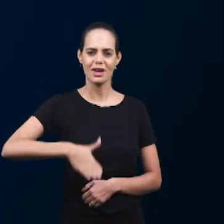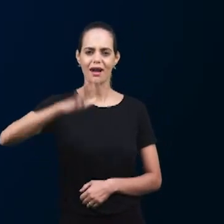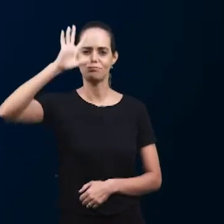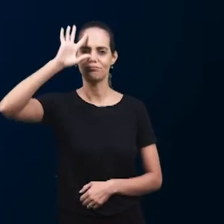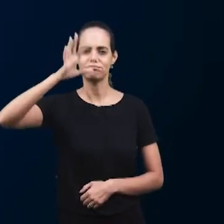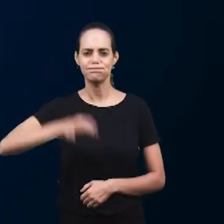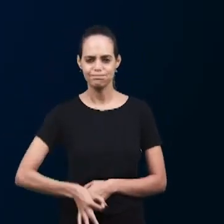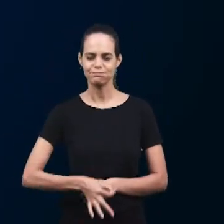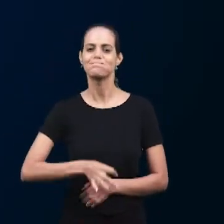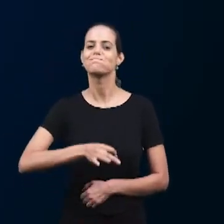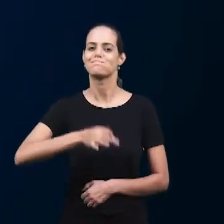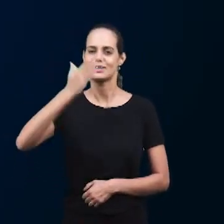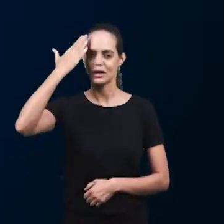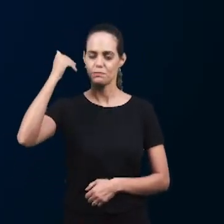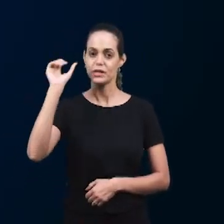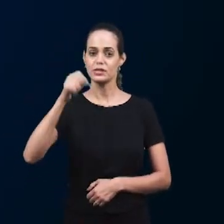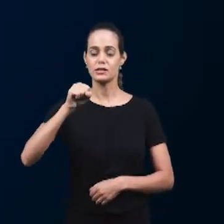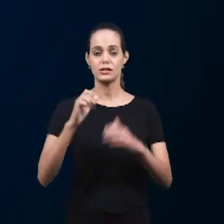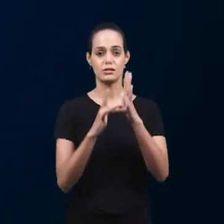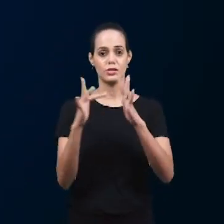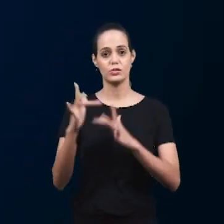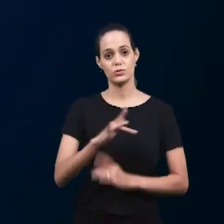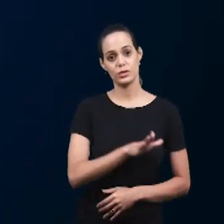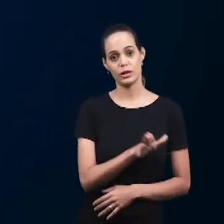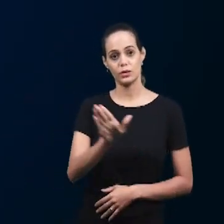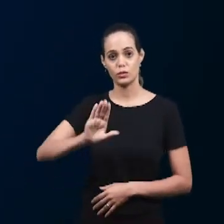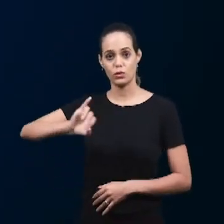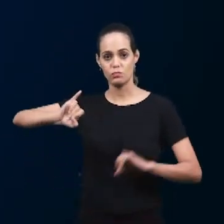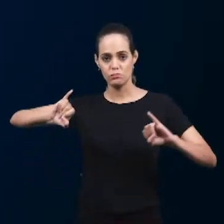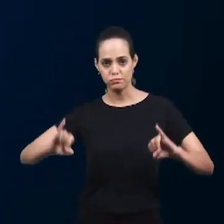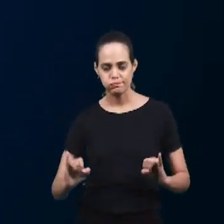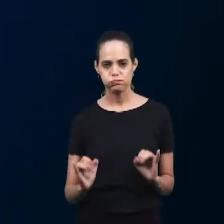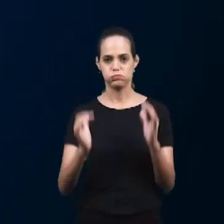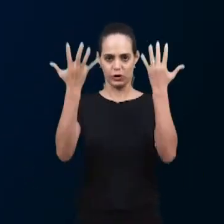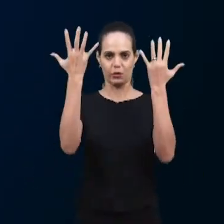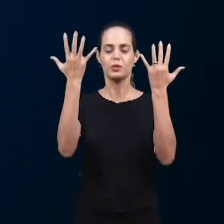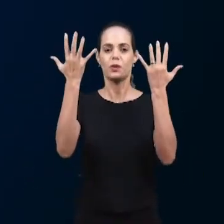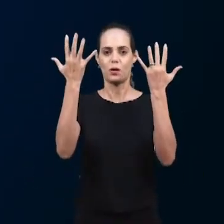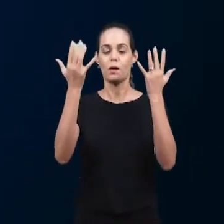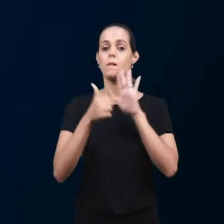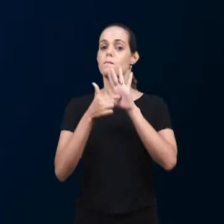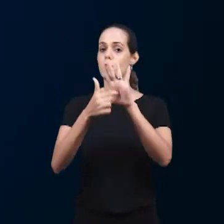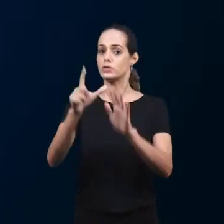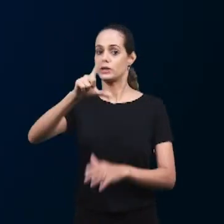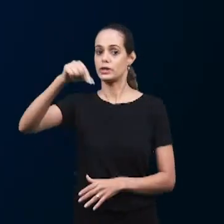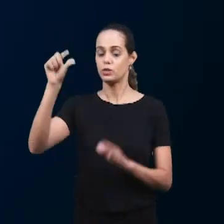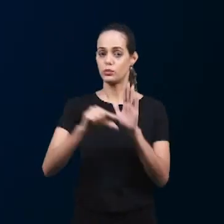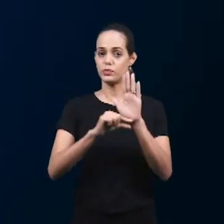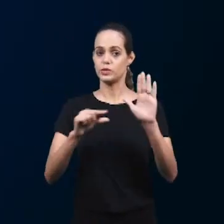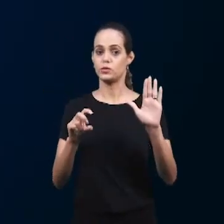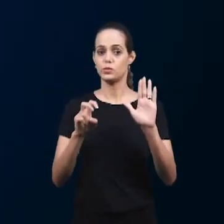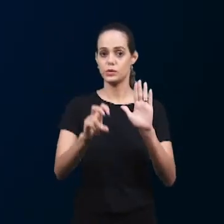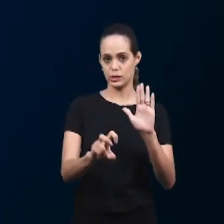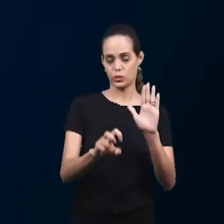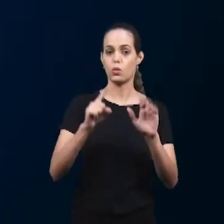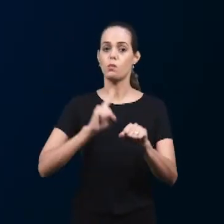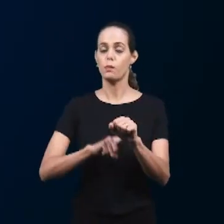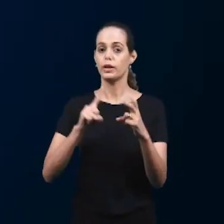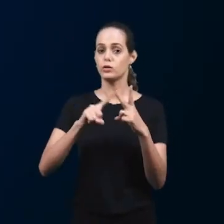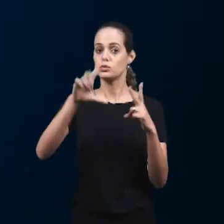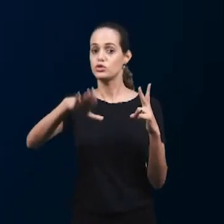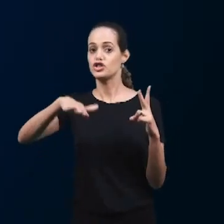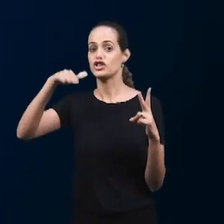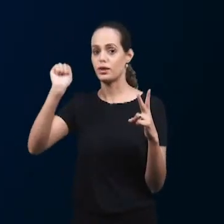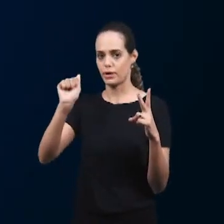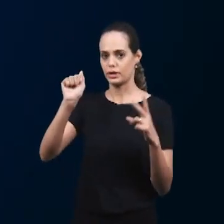onisciência de Deus ao entrar ali em Jericó. Então fala da eleição. E o versículo 5 fala do chamado